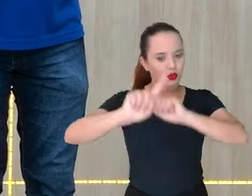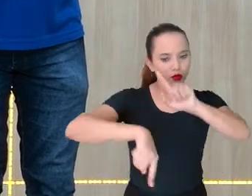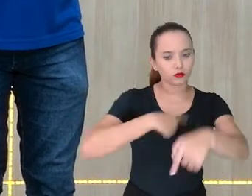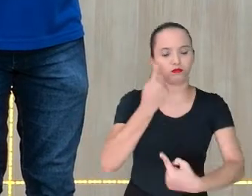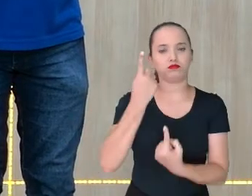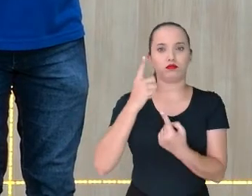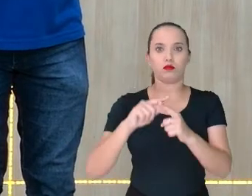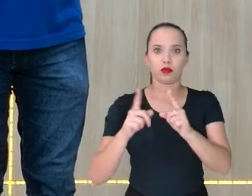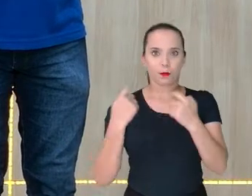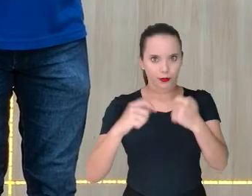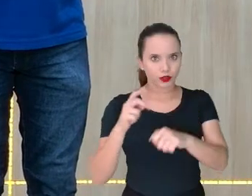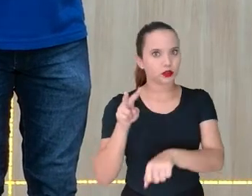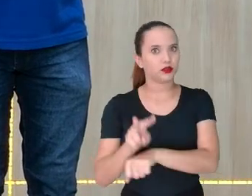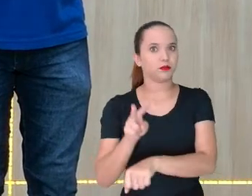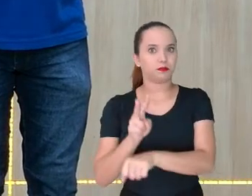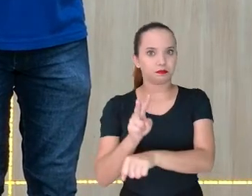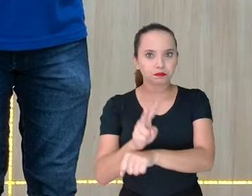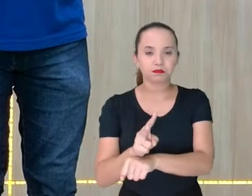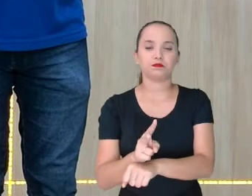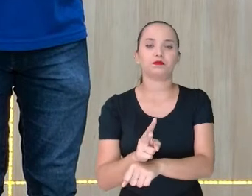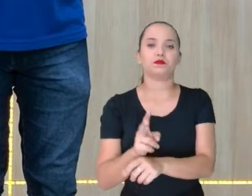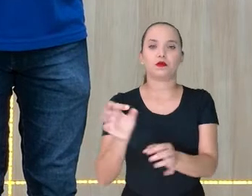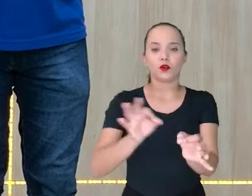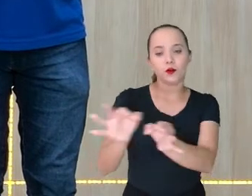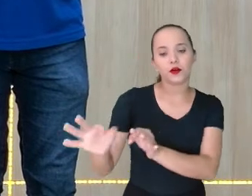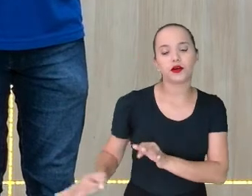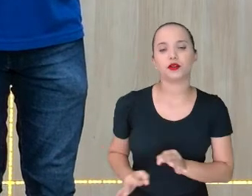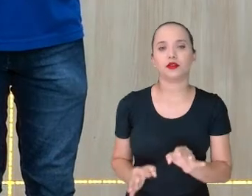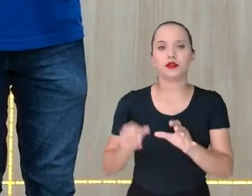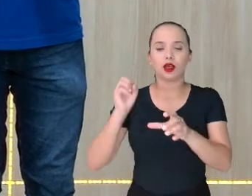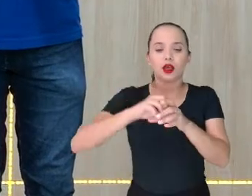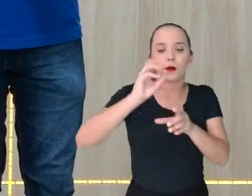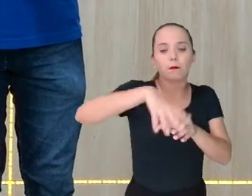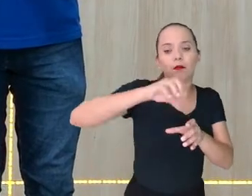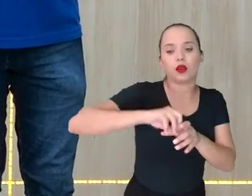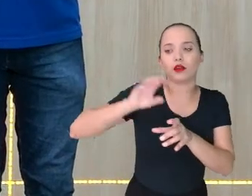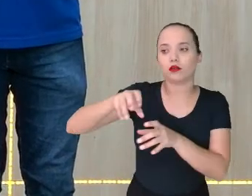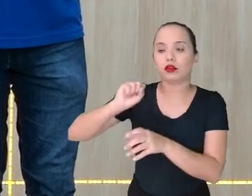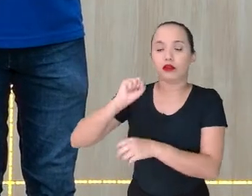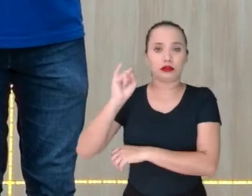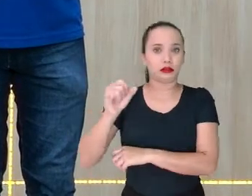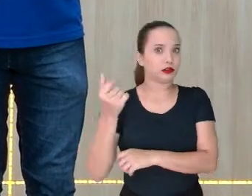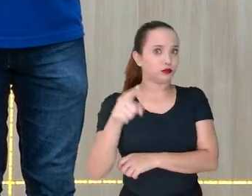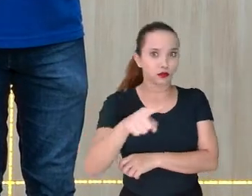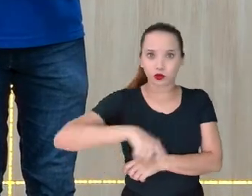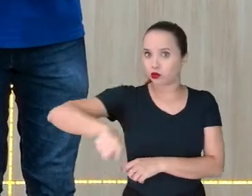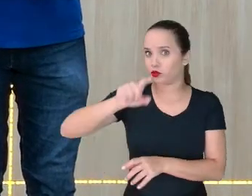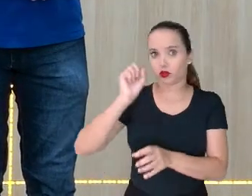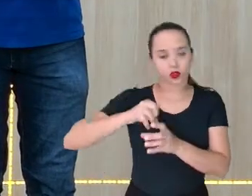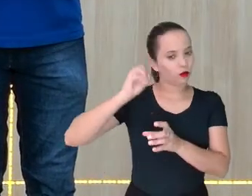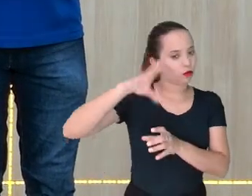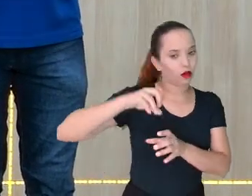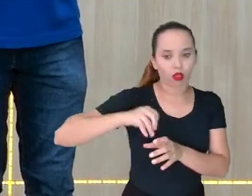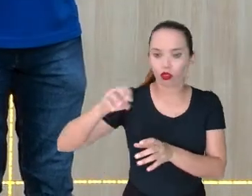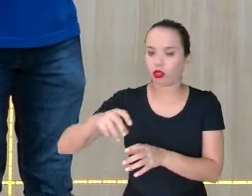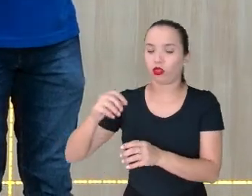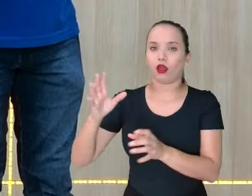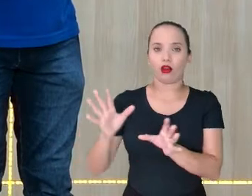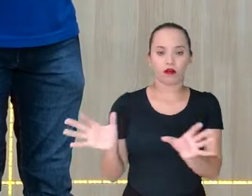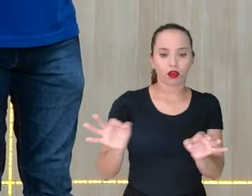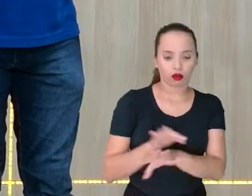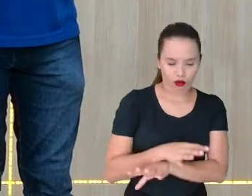você cuidar, Isso. se você organizar, se você plantar, se você não plantar, não cuidar, ele vai se tornar